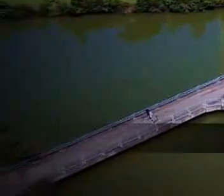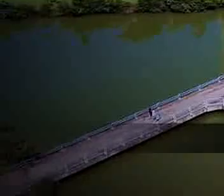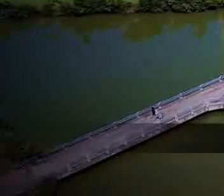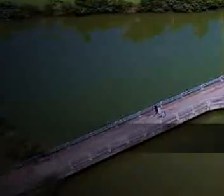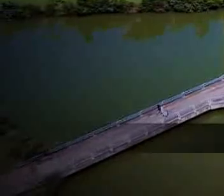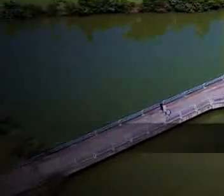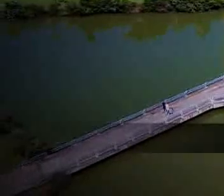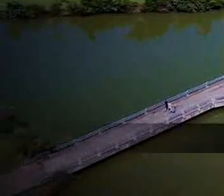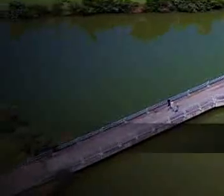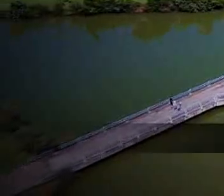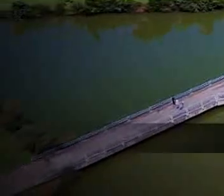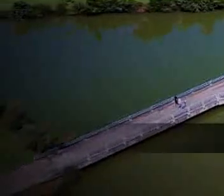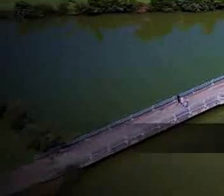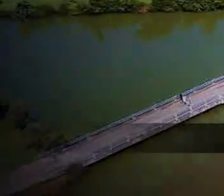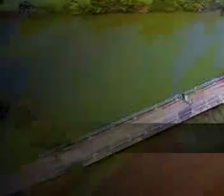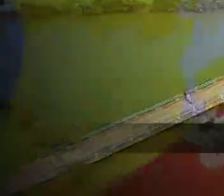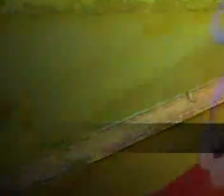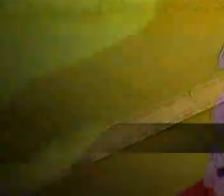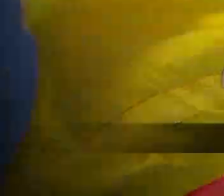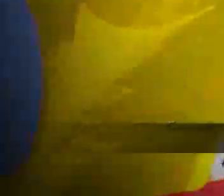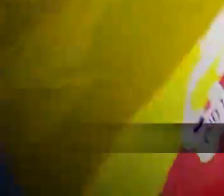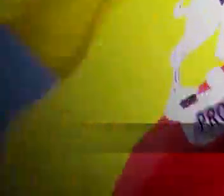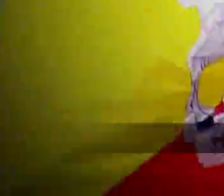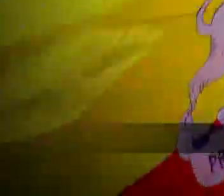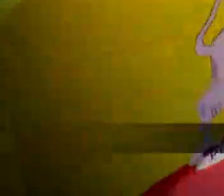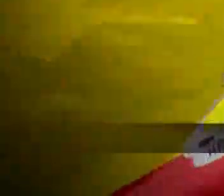aí e